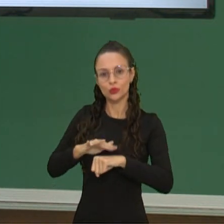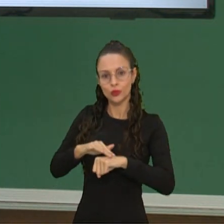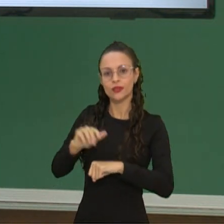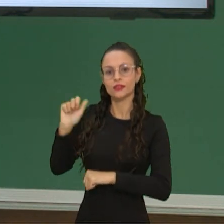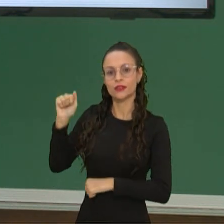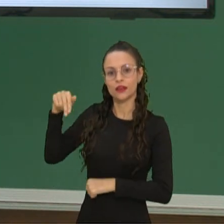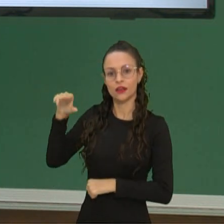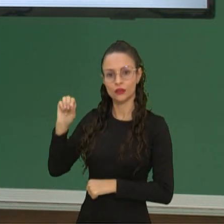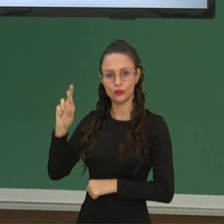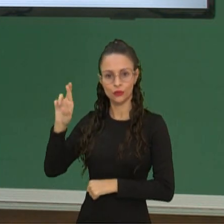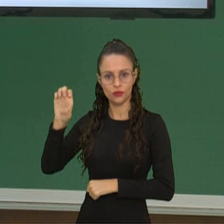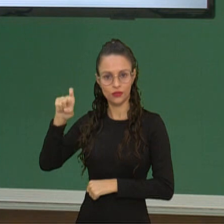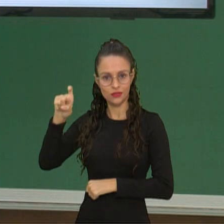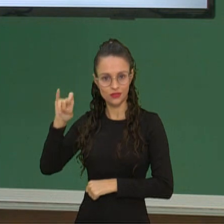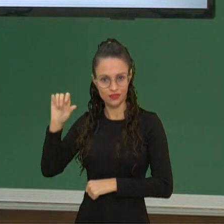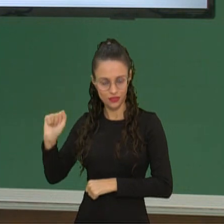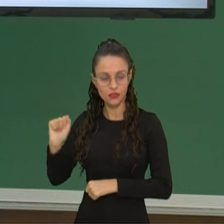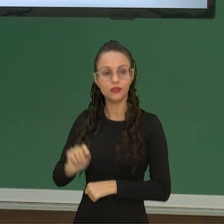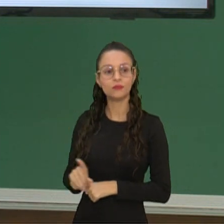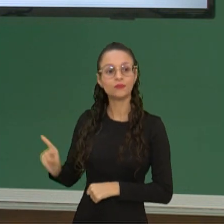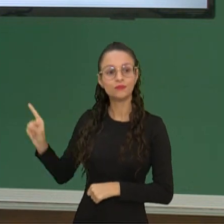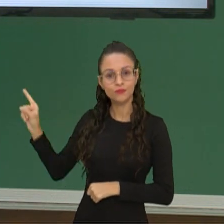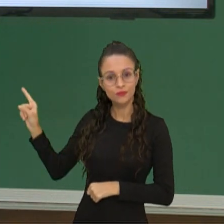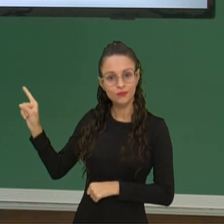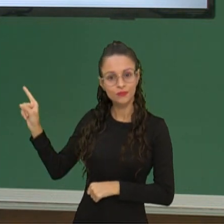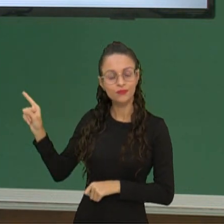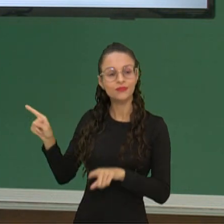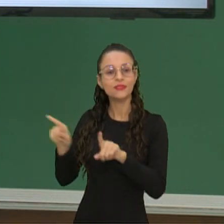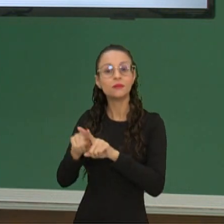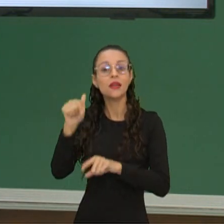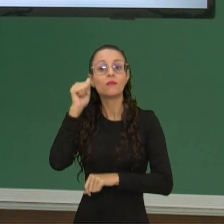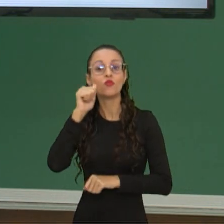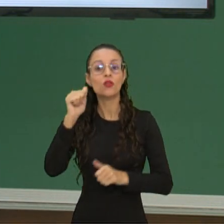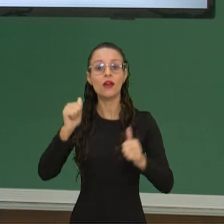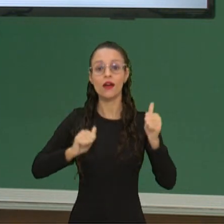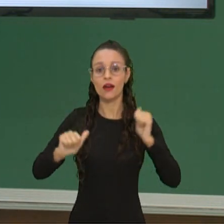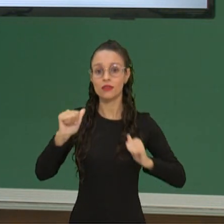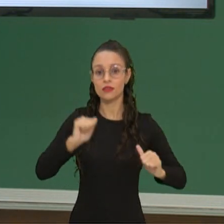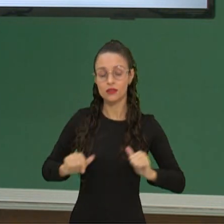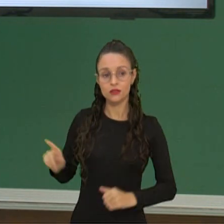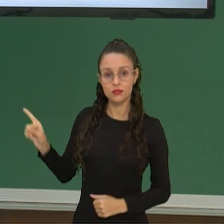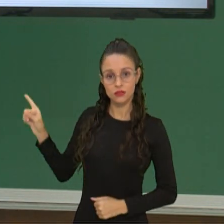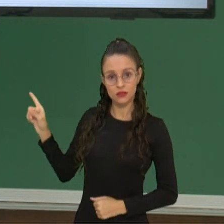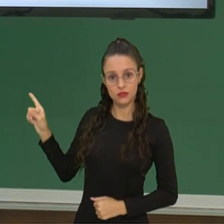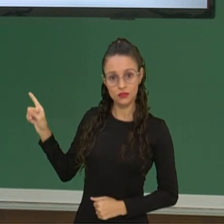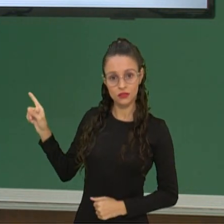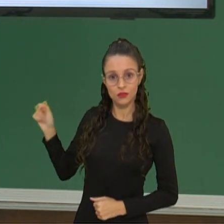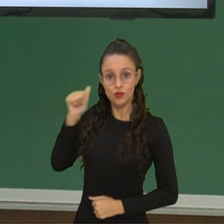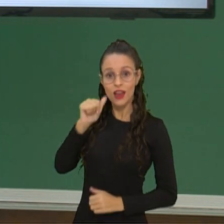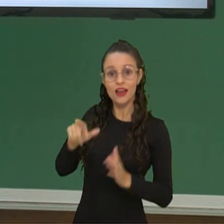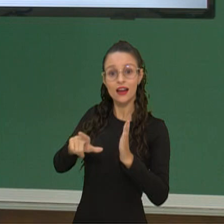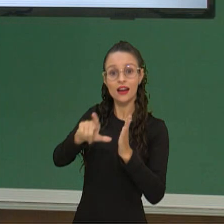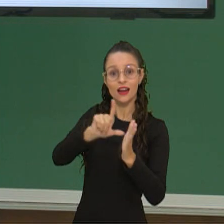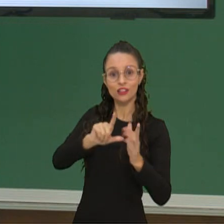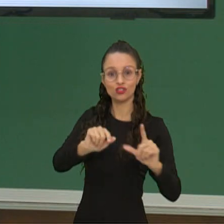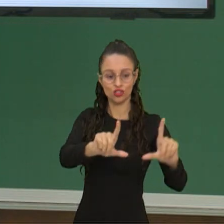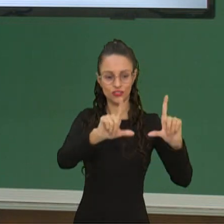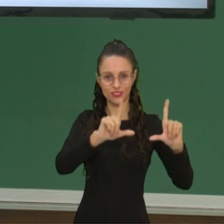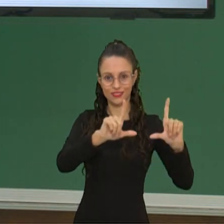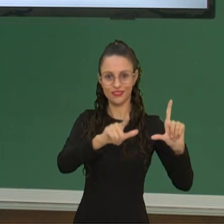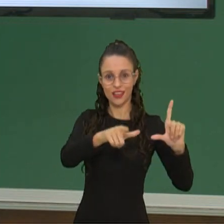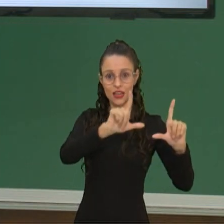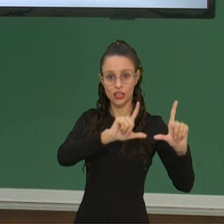anorexia olha só aqui também são duas atrizes essas olha como é que elas eram antes